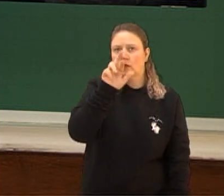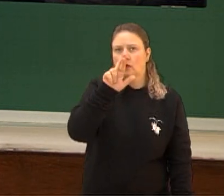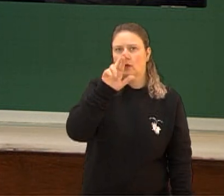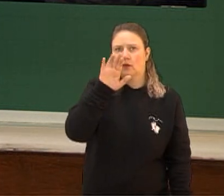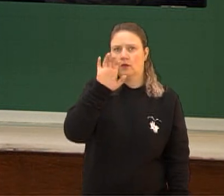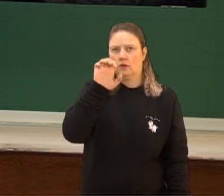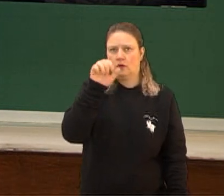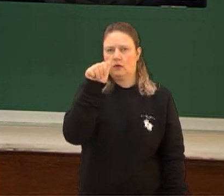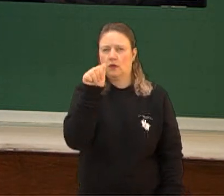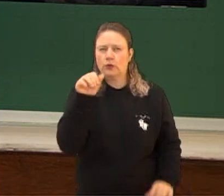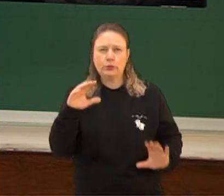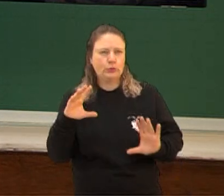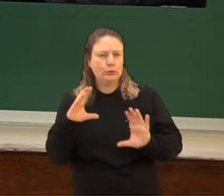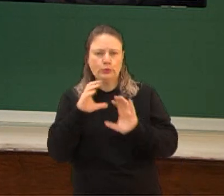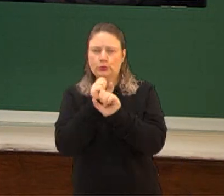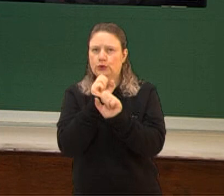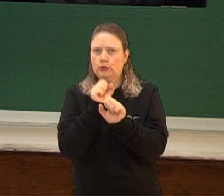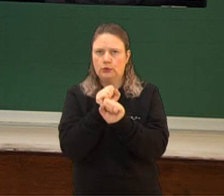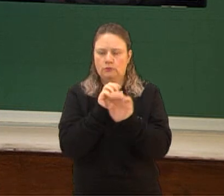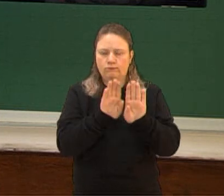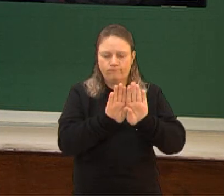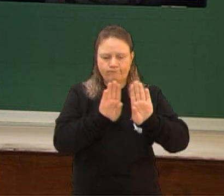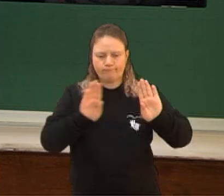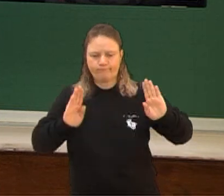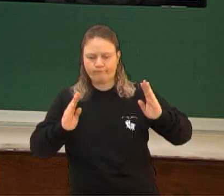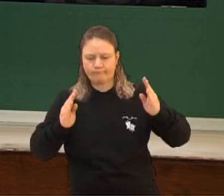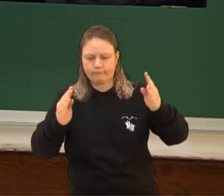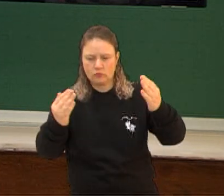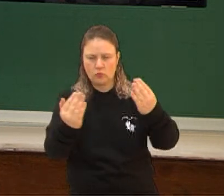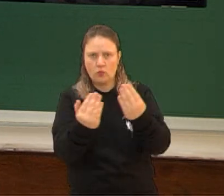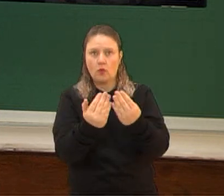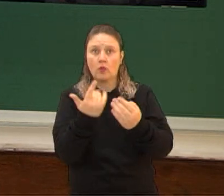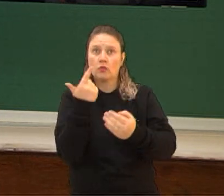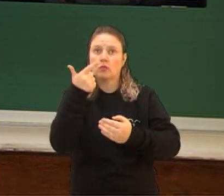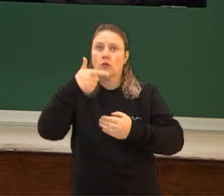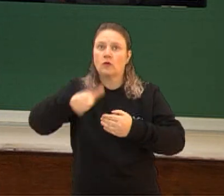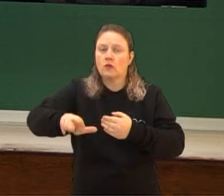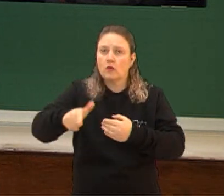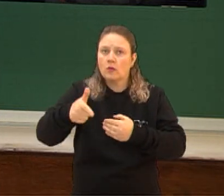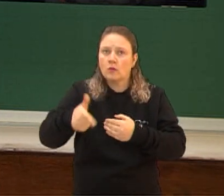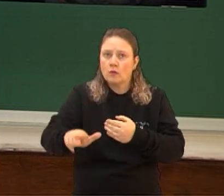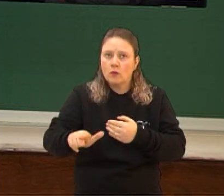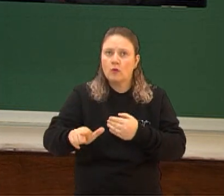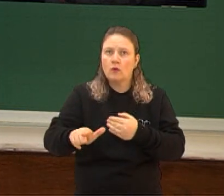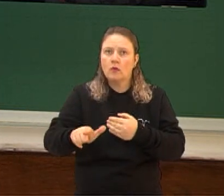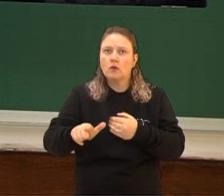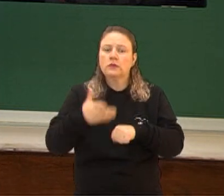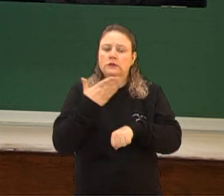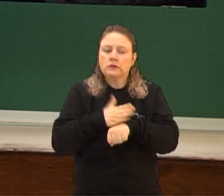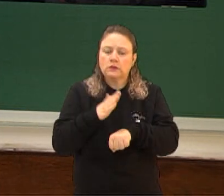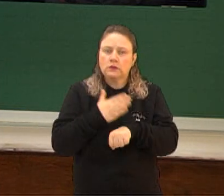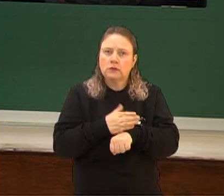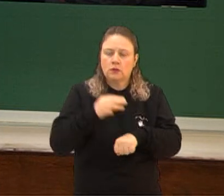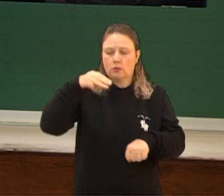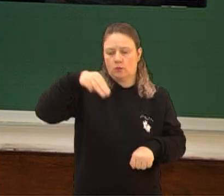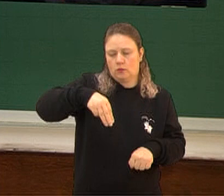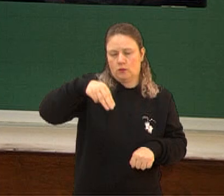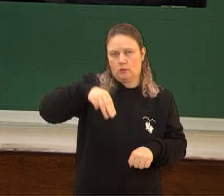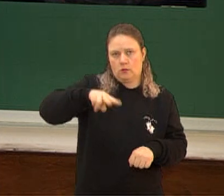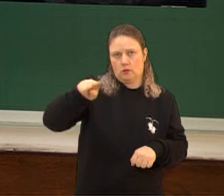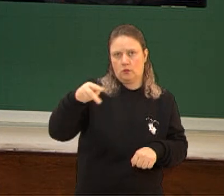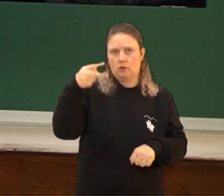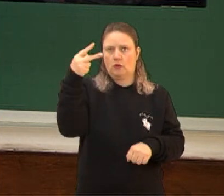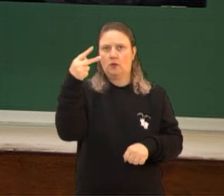total dessas faces para depois aplicar o valor por metro quadrado e chegar em quanto eu